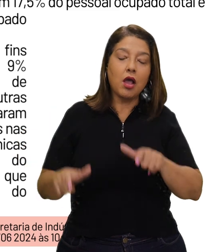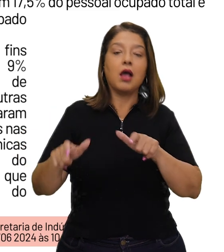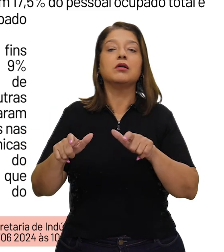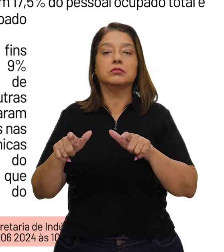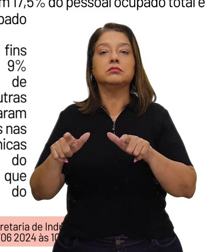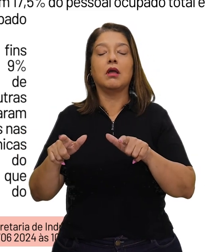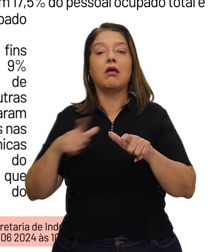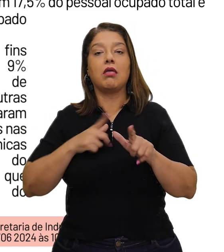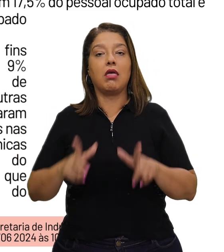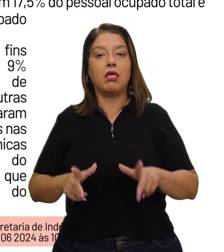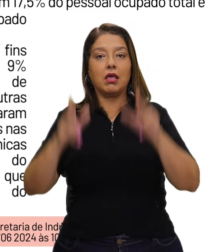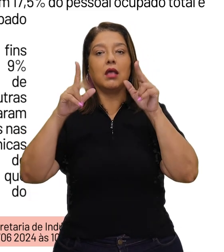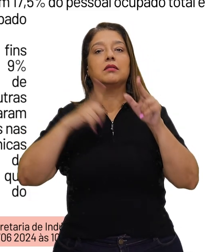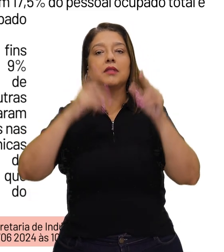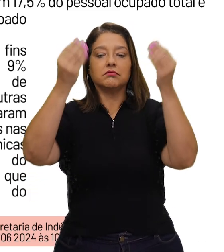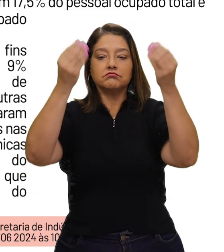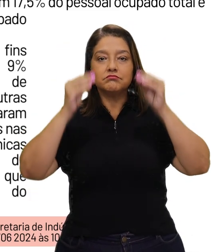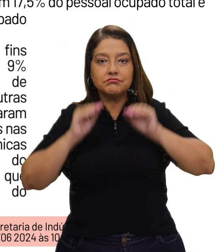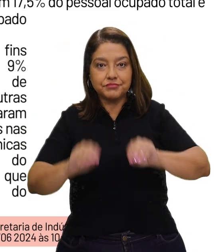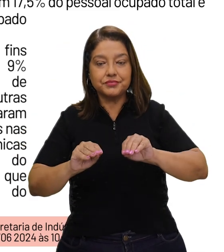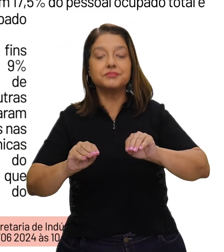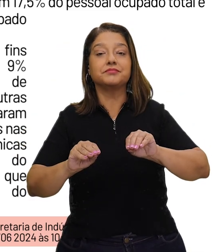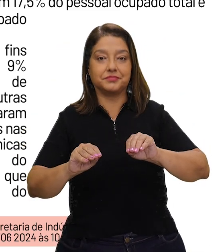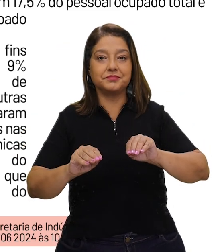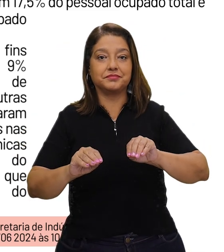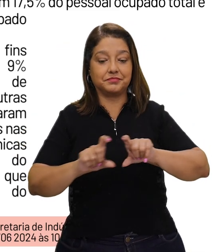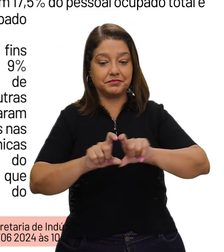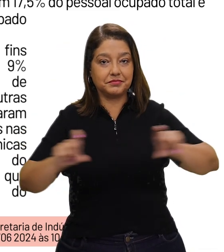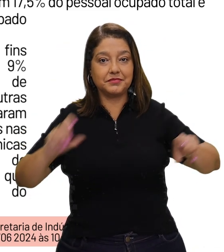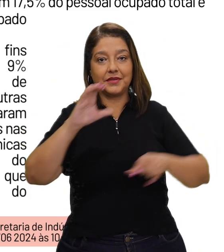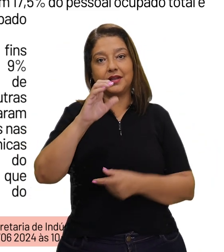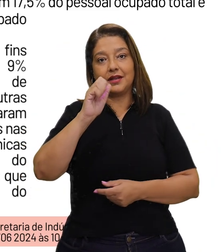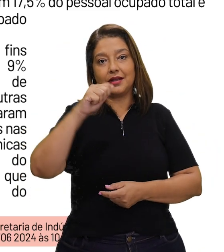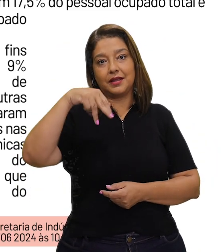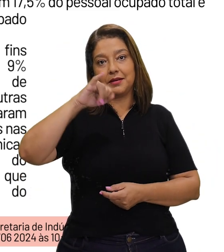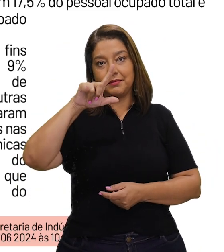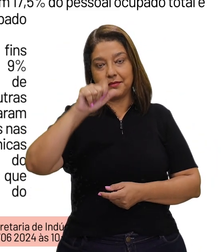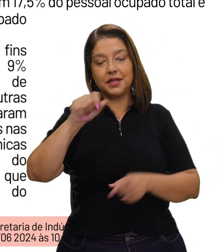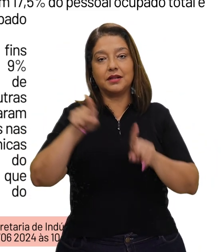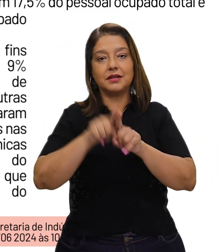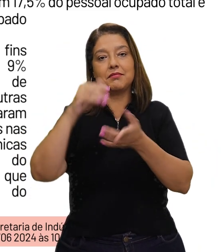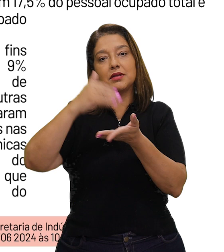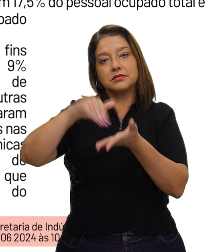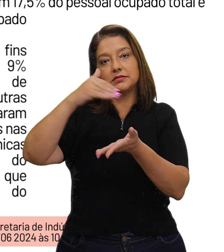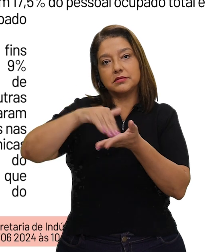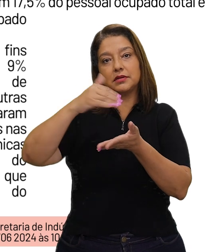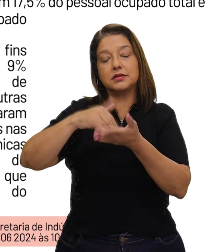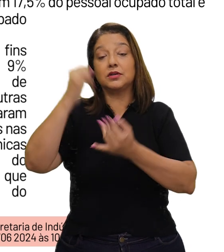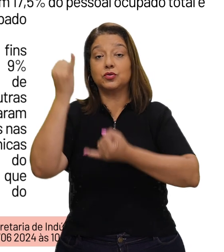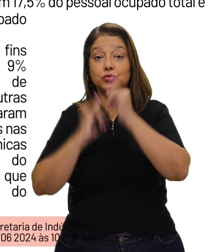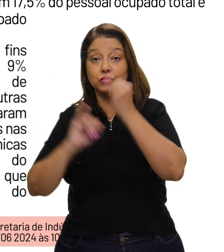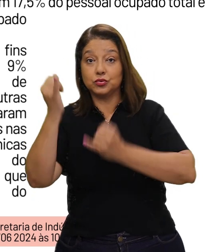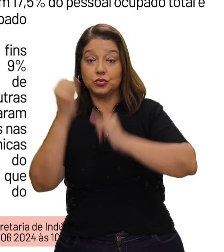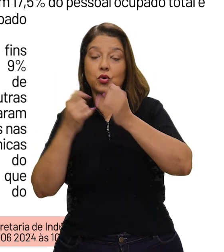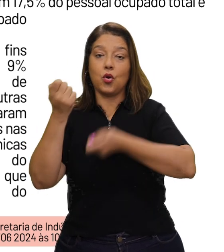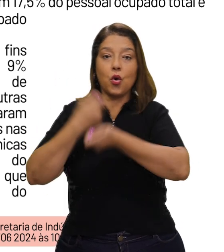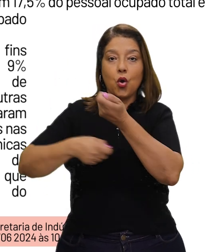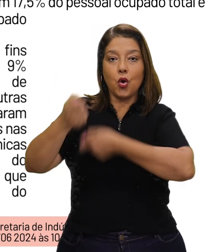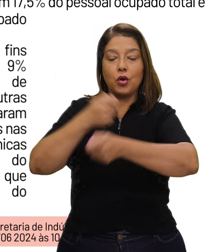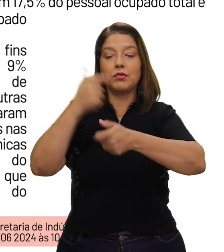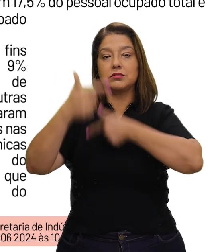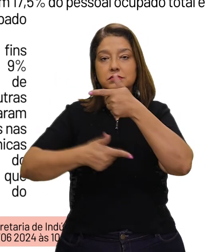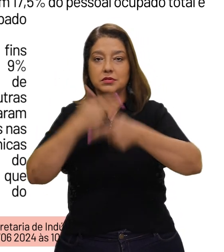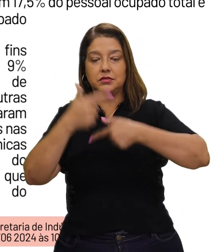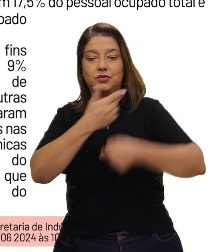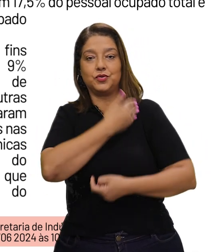colocadas ao fim do texto, editado por Camila Barreto, via Secretaria de Indústria, Comércio e Serviços, Governo